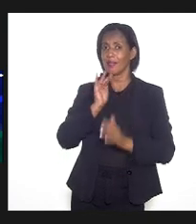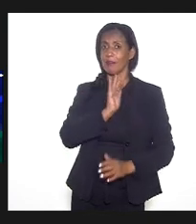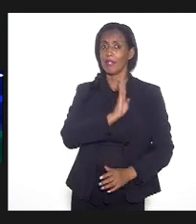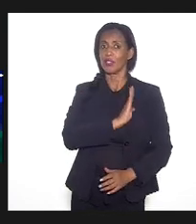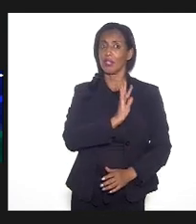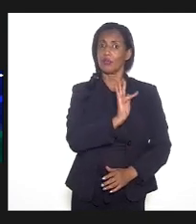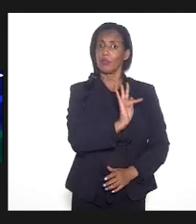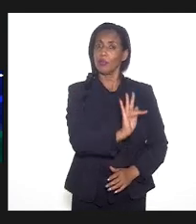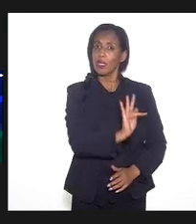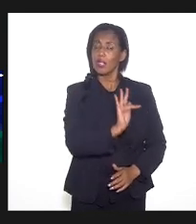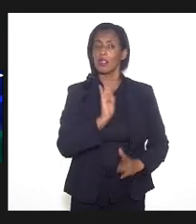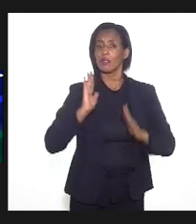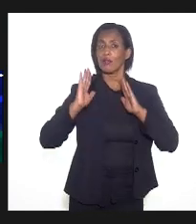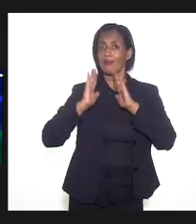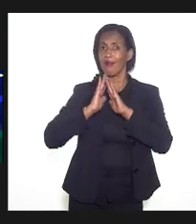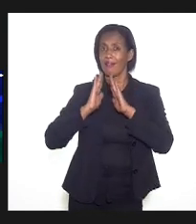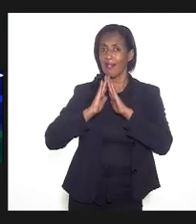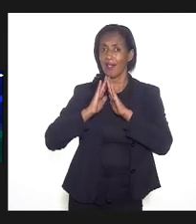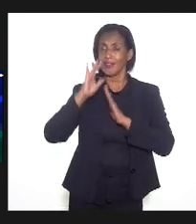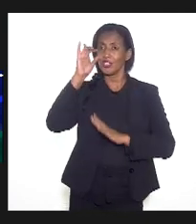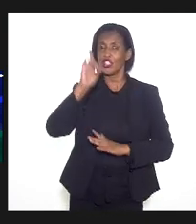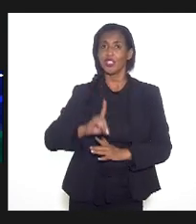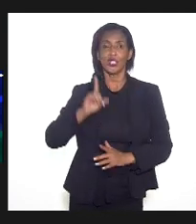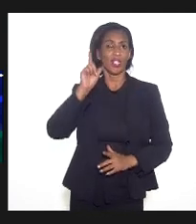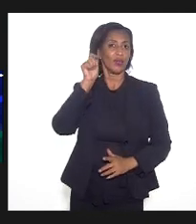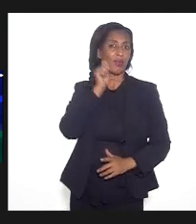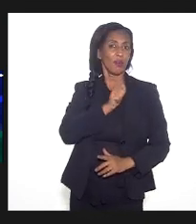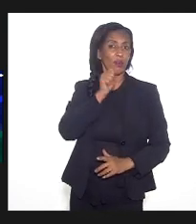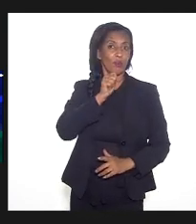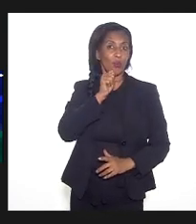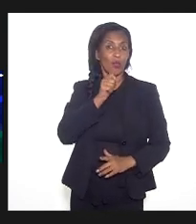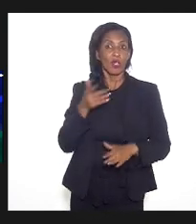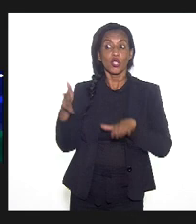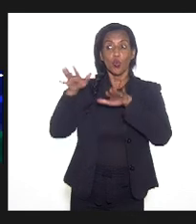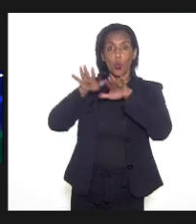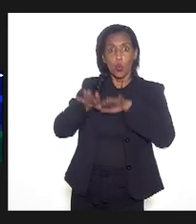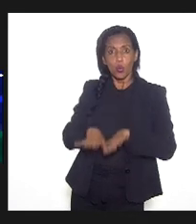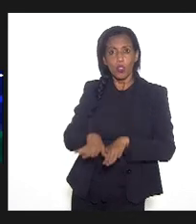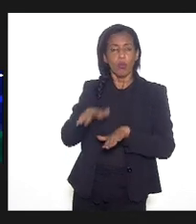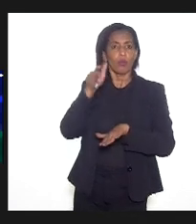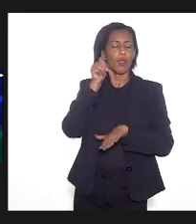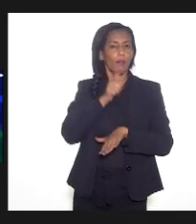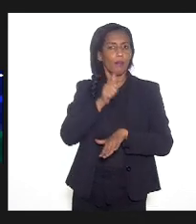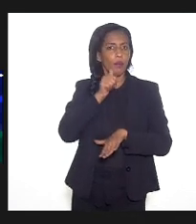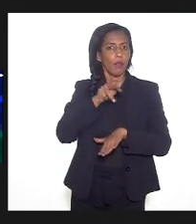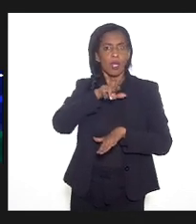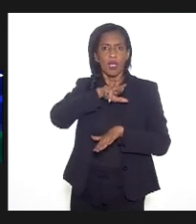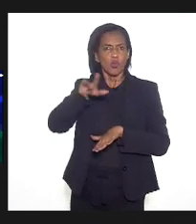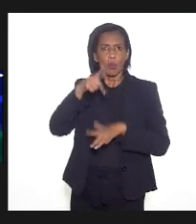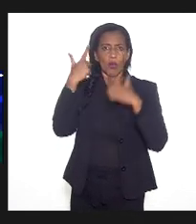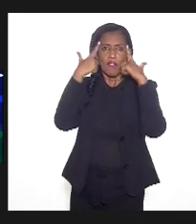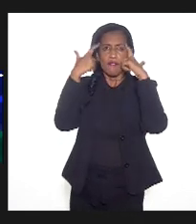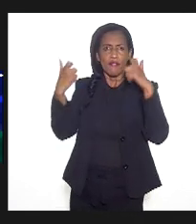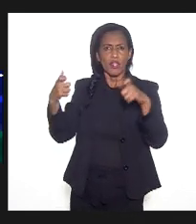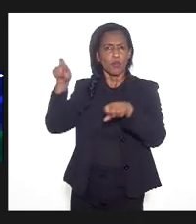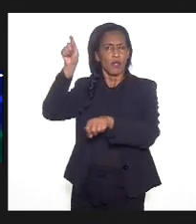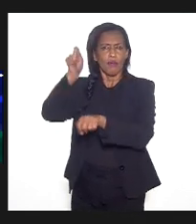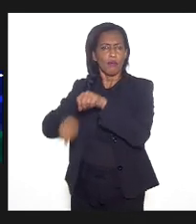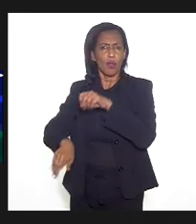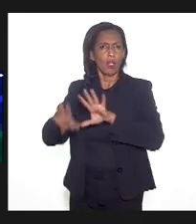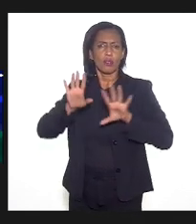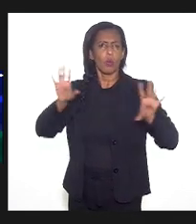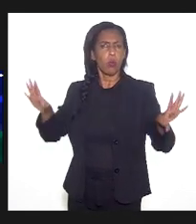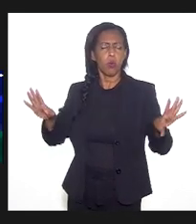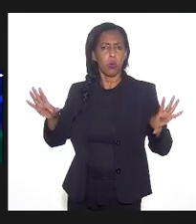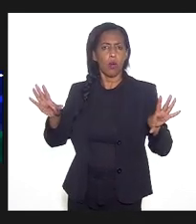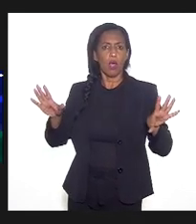Fluminense, uma casa de afirmação de direitos da mulher, de inclusão da mulher, não somente da mulher vítima da violência, que